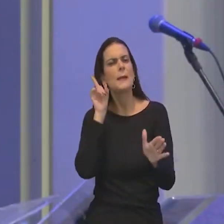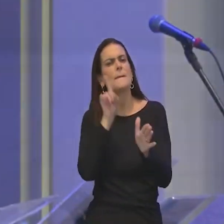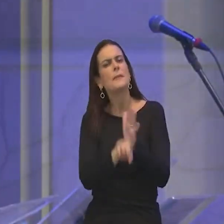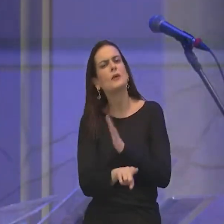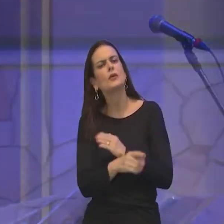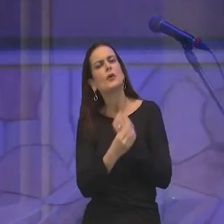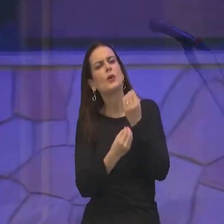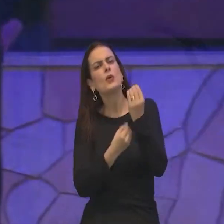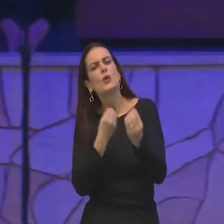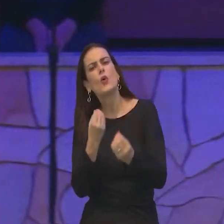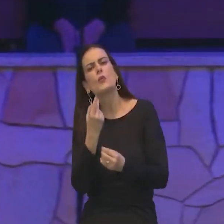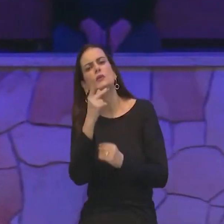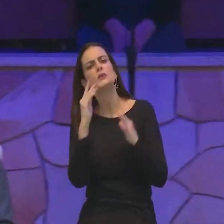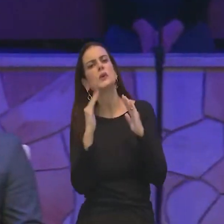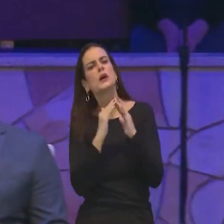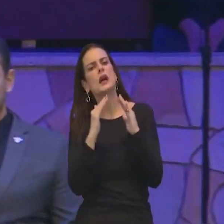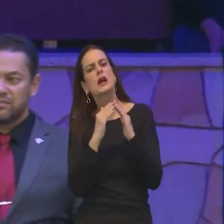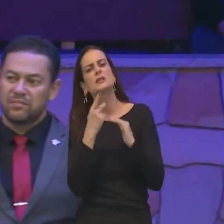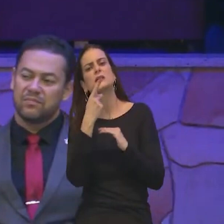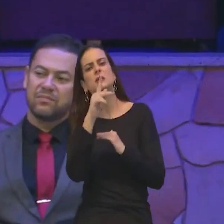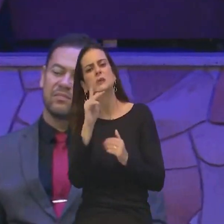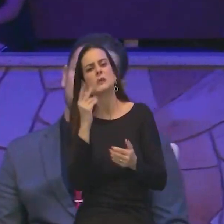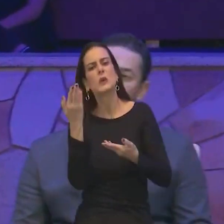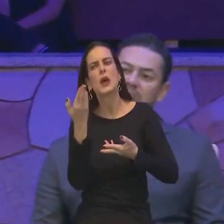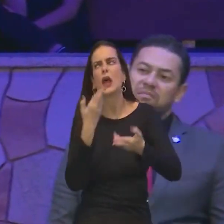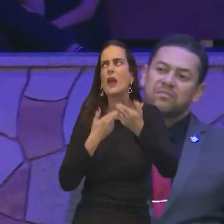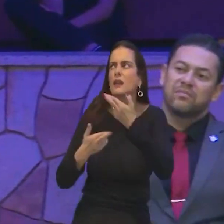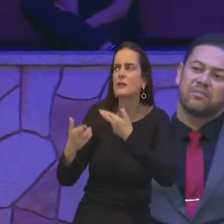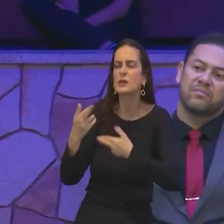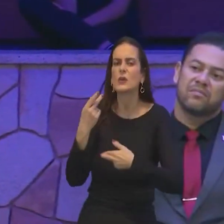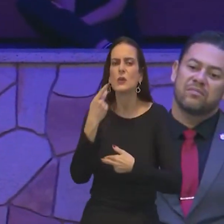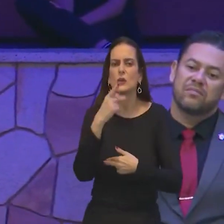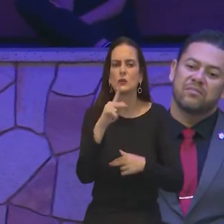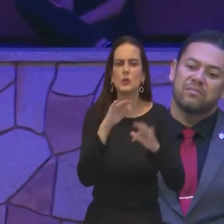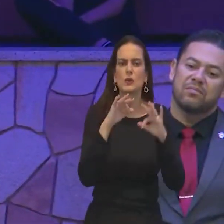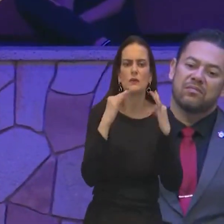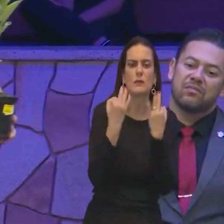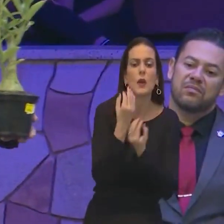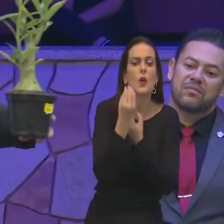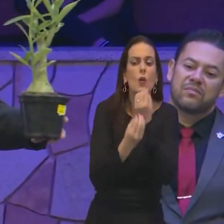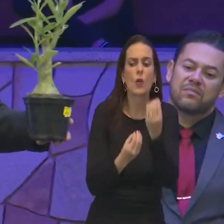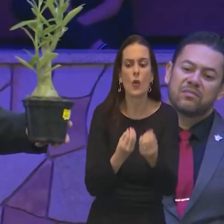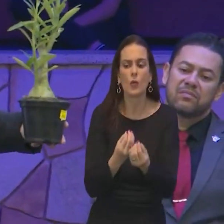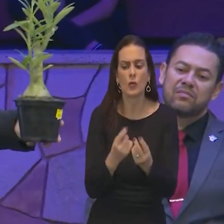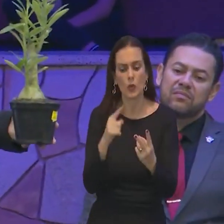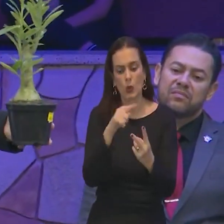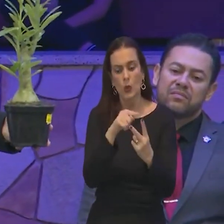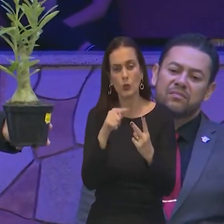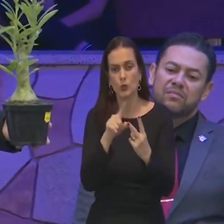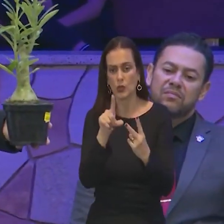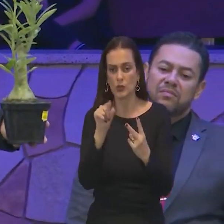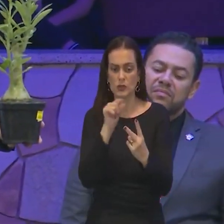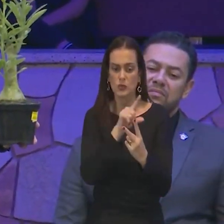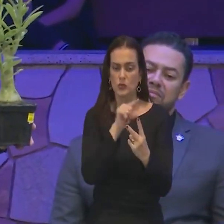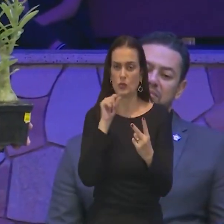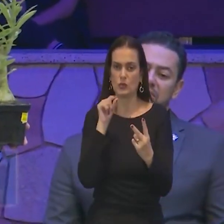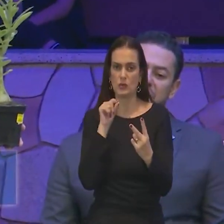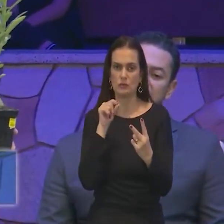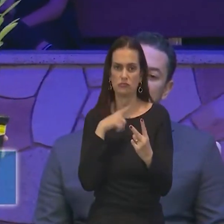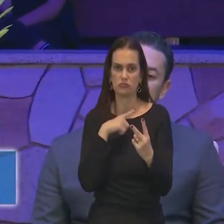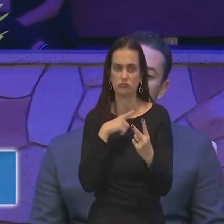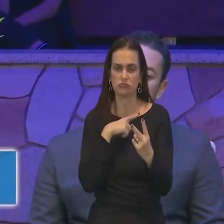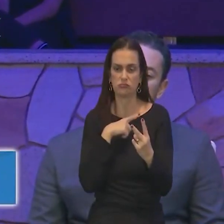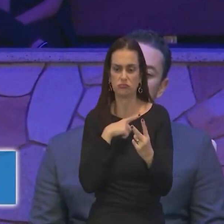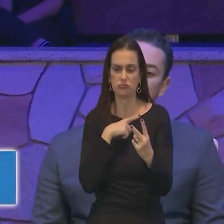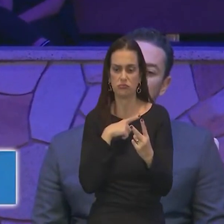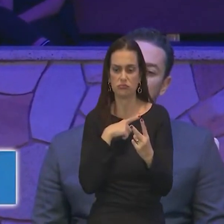lar, seu casamento, seu relacionamento, diante desta visão de Deus? Nós temos aqui duas opções. Esta